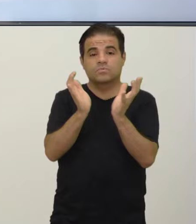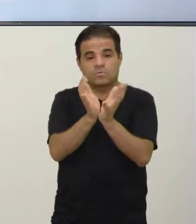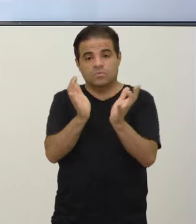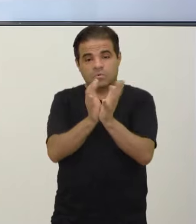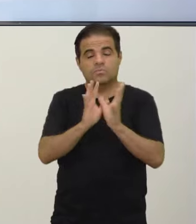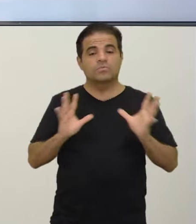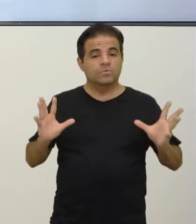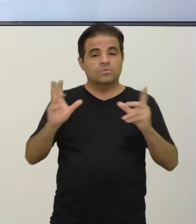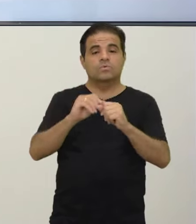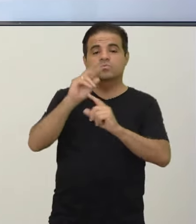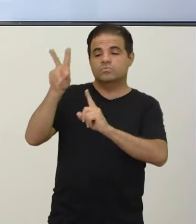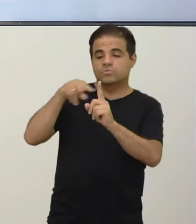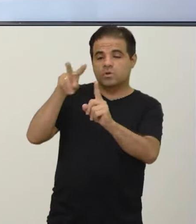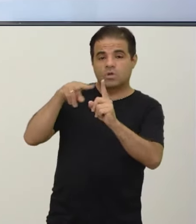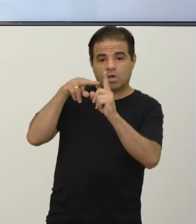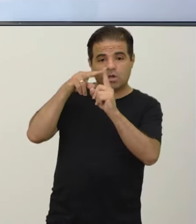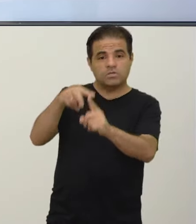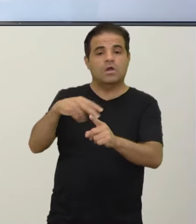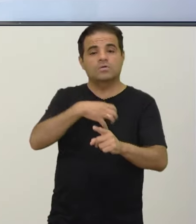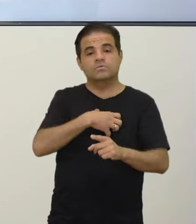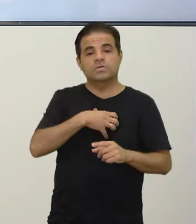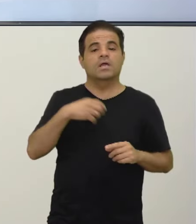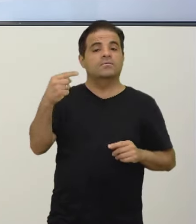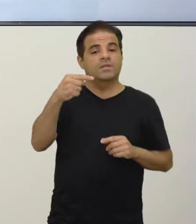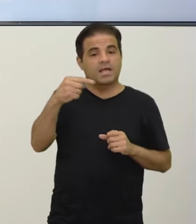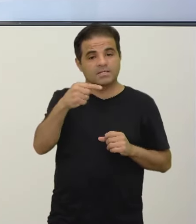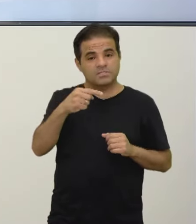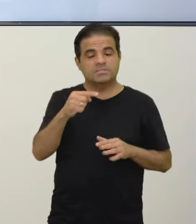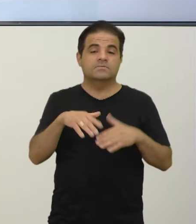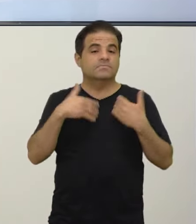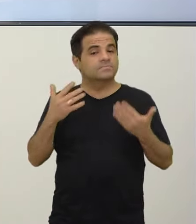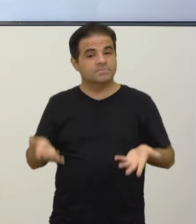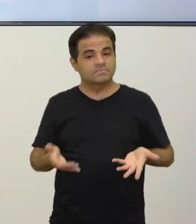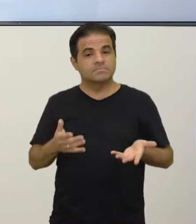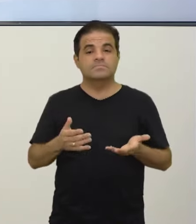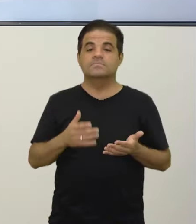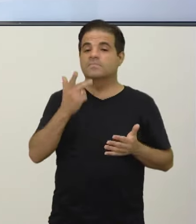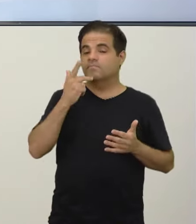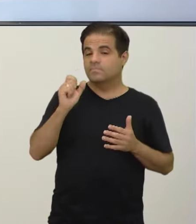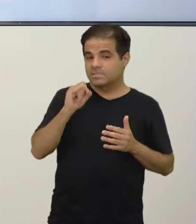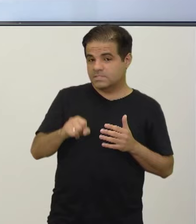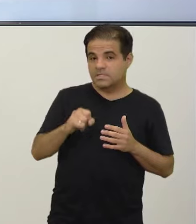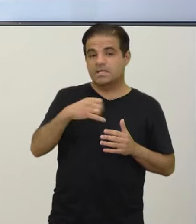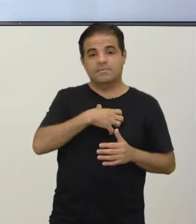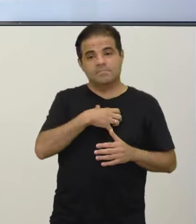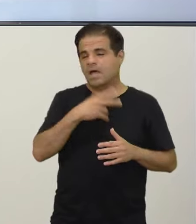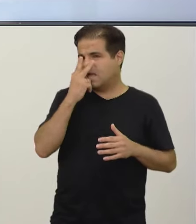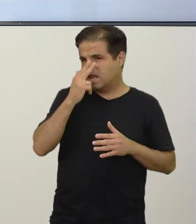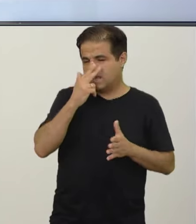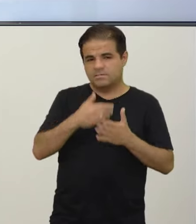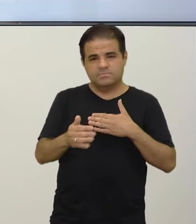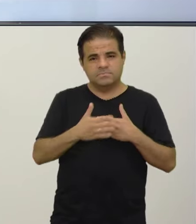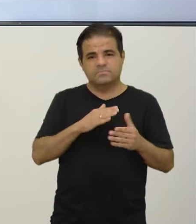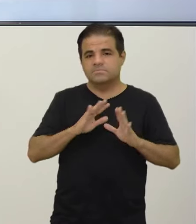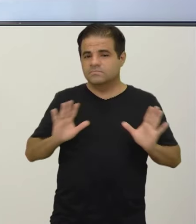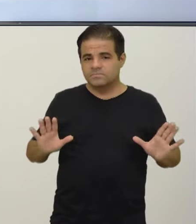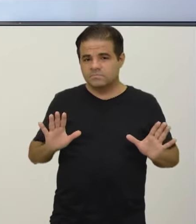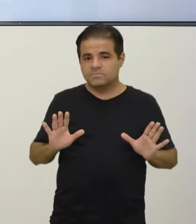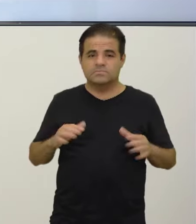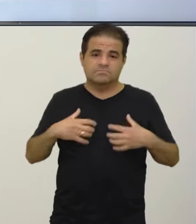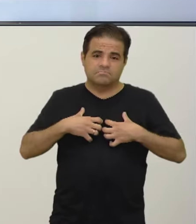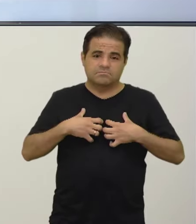um estereótipo e de uma maneira negativa, tá? Não que ser espalhafatoso seja negativo, ao contrário, eu acho apenas